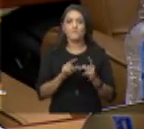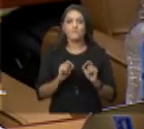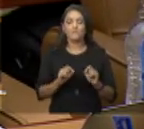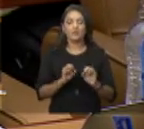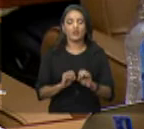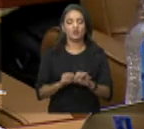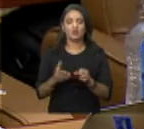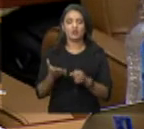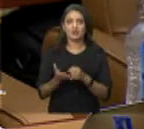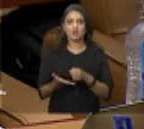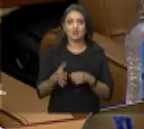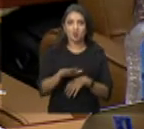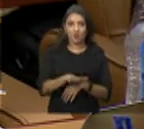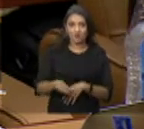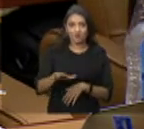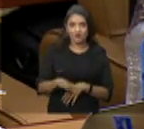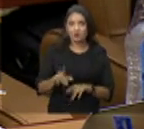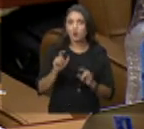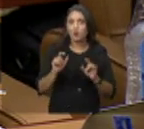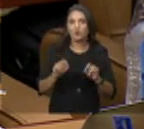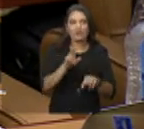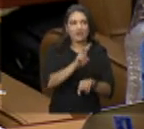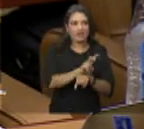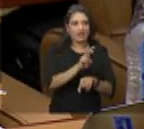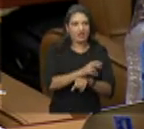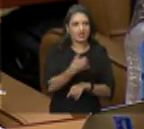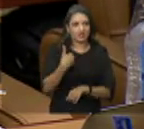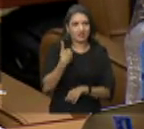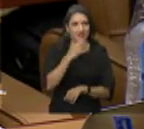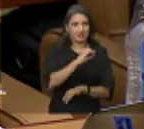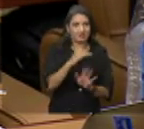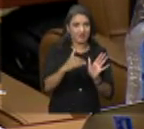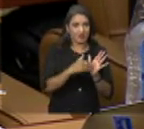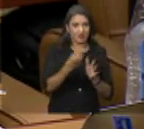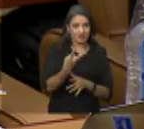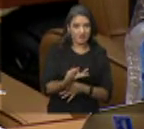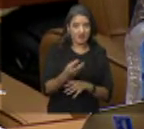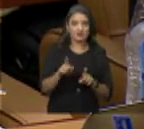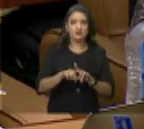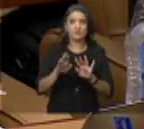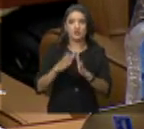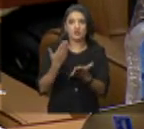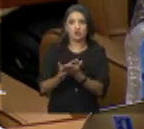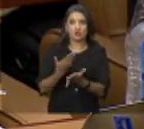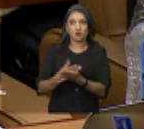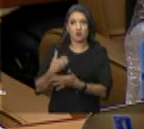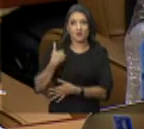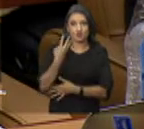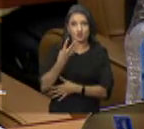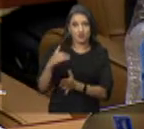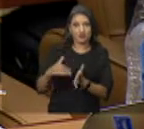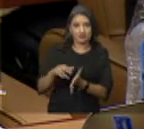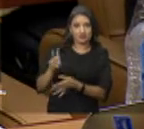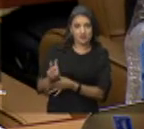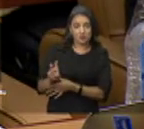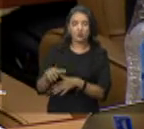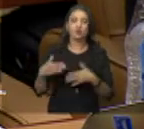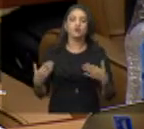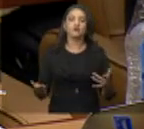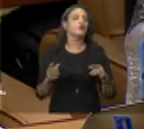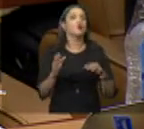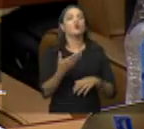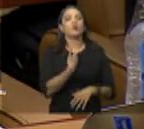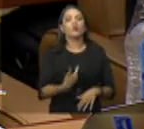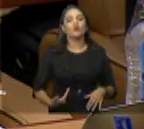compreende creche de 0 a 3 anos e a pré-escola de quatro a cinco anos sua oferta pelo poder público